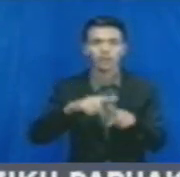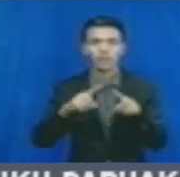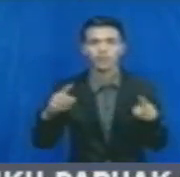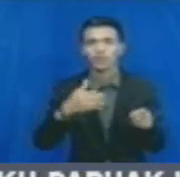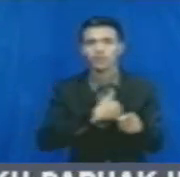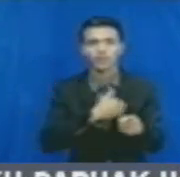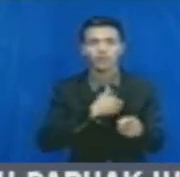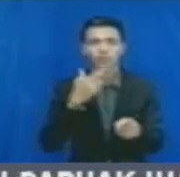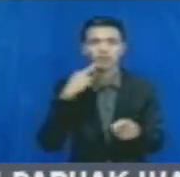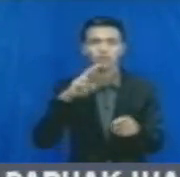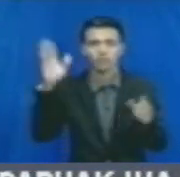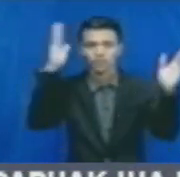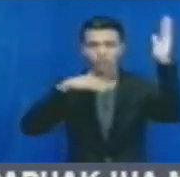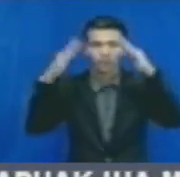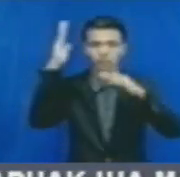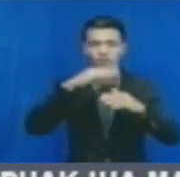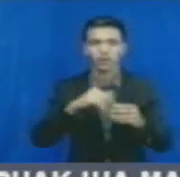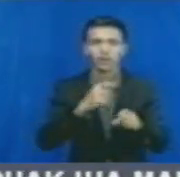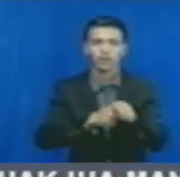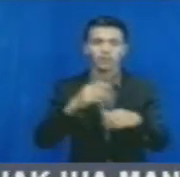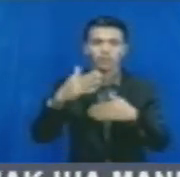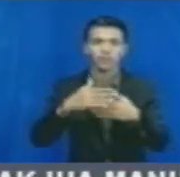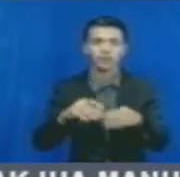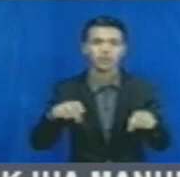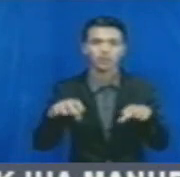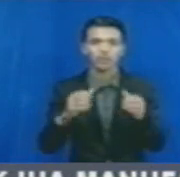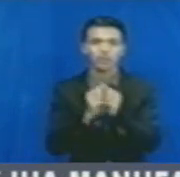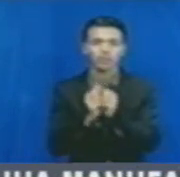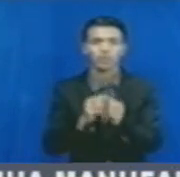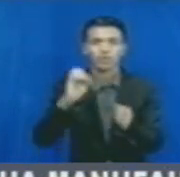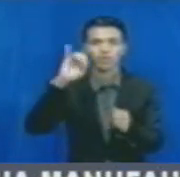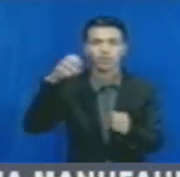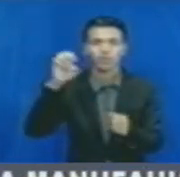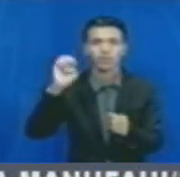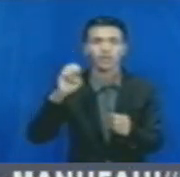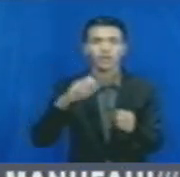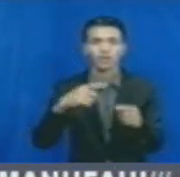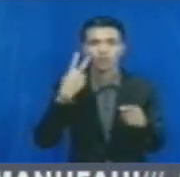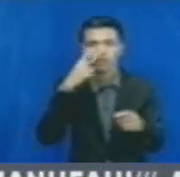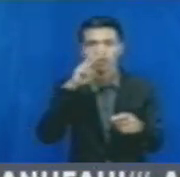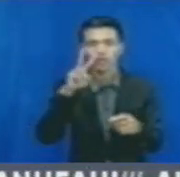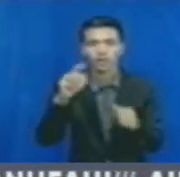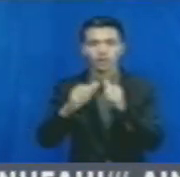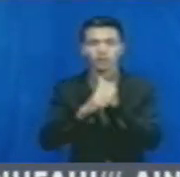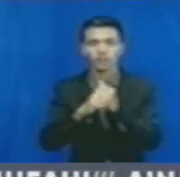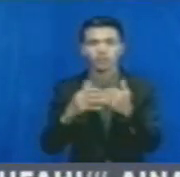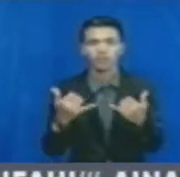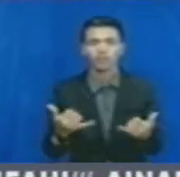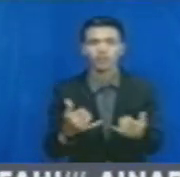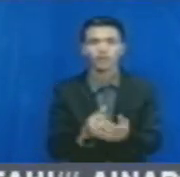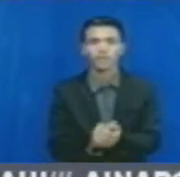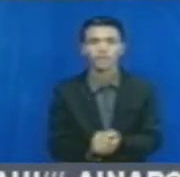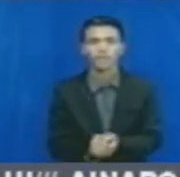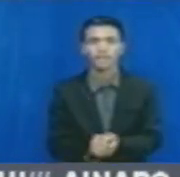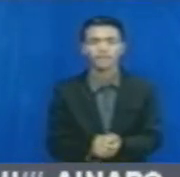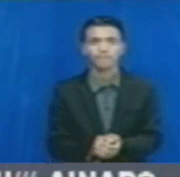atu resolve problema refere no retempo besse que se coordena o Ize atu re assunto né? Funcionador, eu quero também